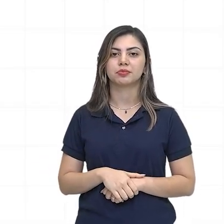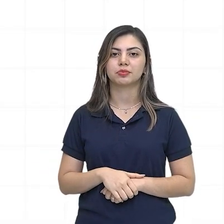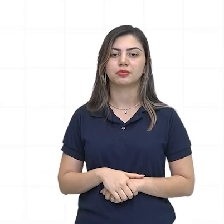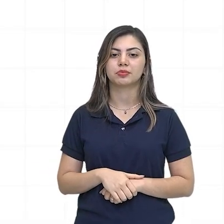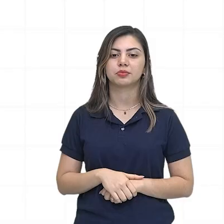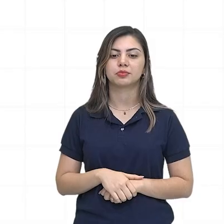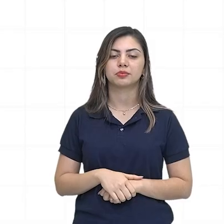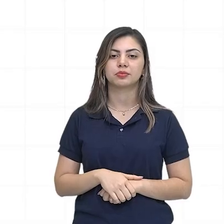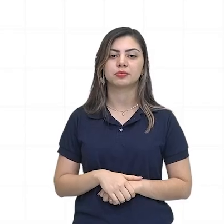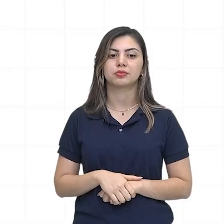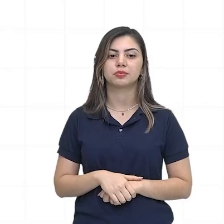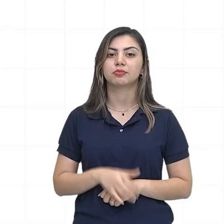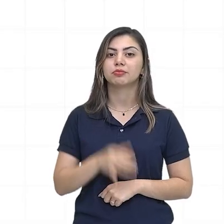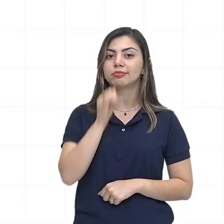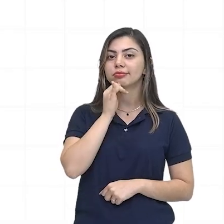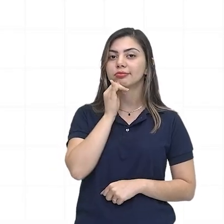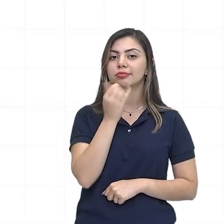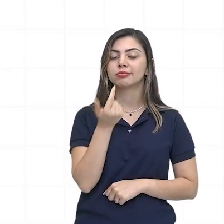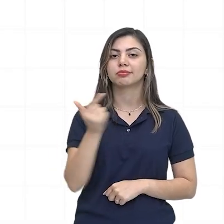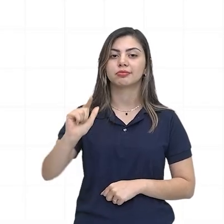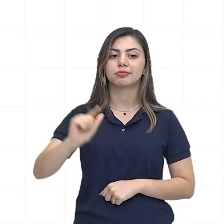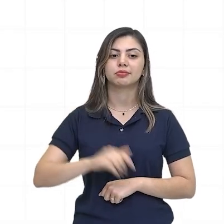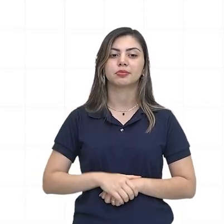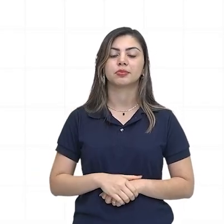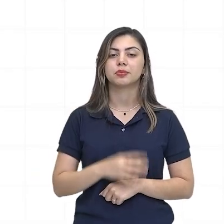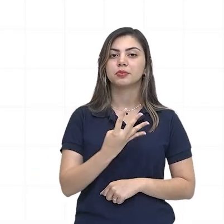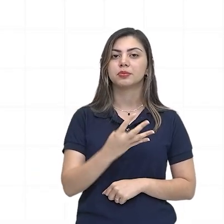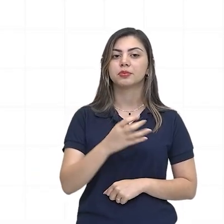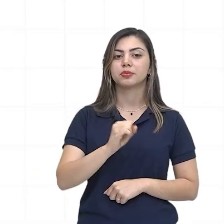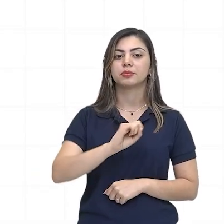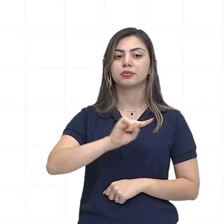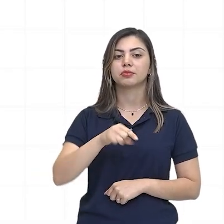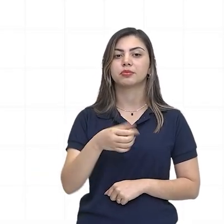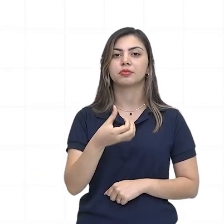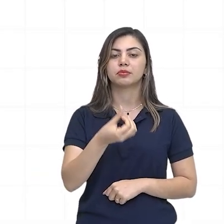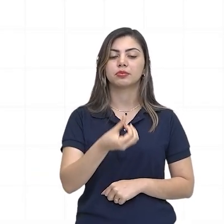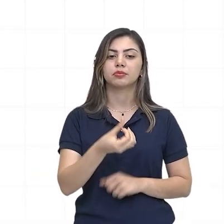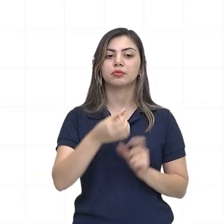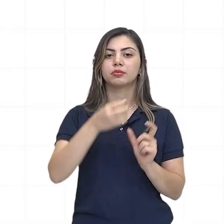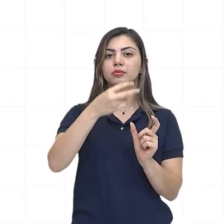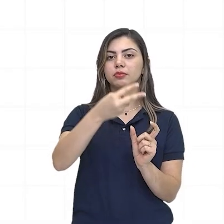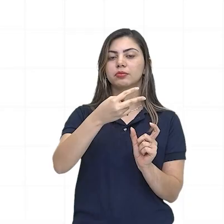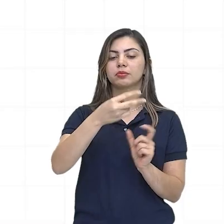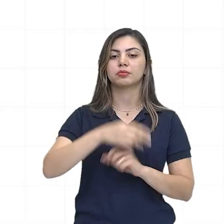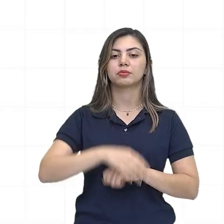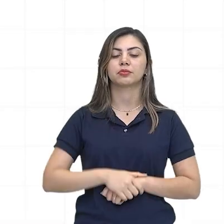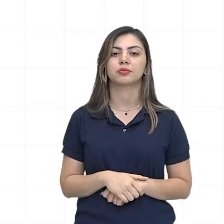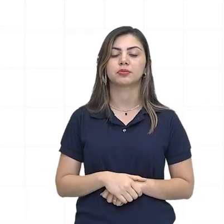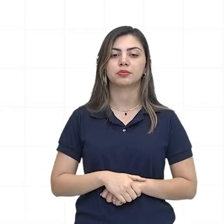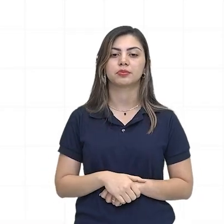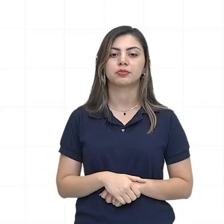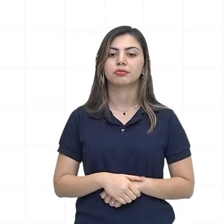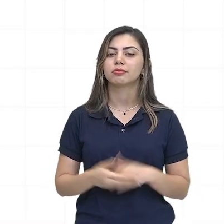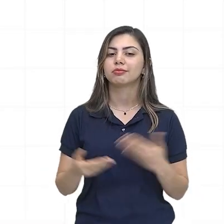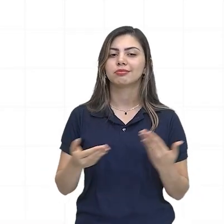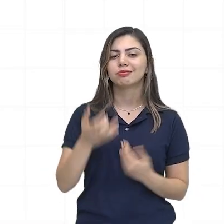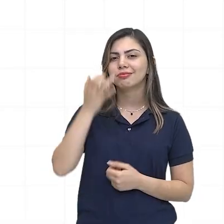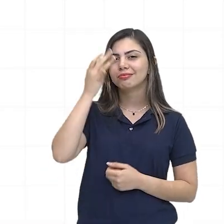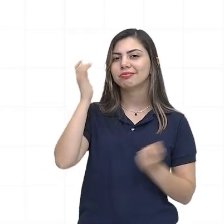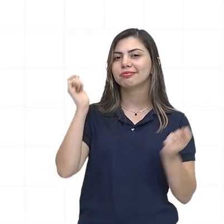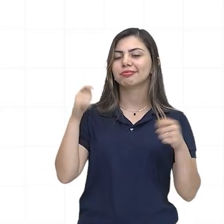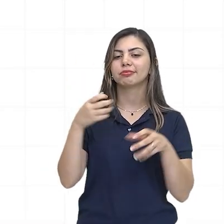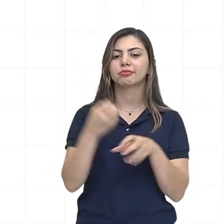decimal. Vamos ver o próximo exemplo. 48,6 elevado a 2. Isso aqui é mais simples da